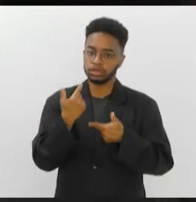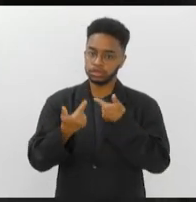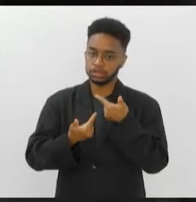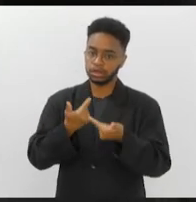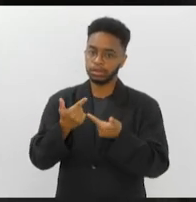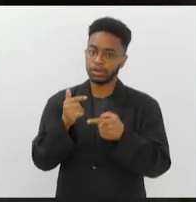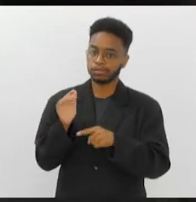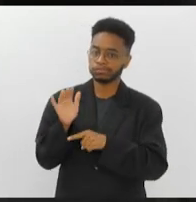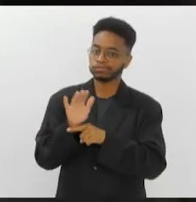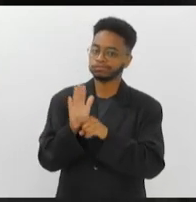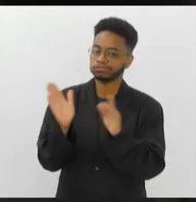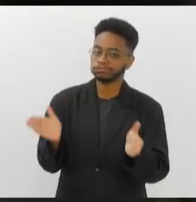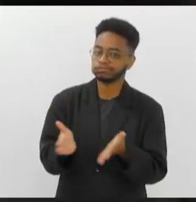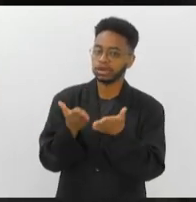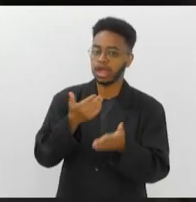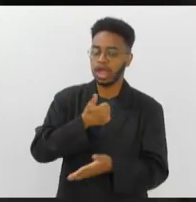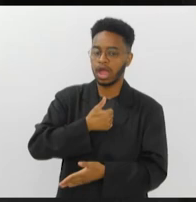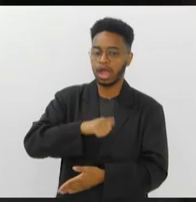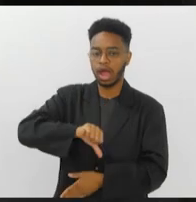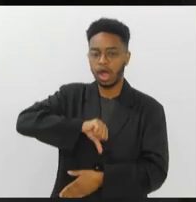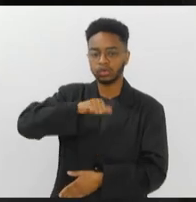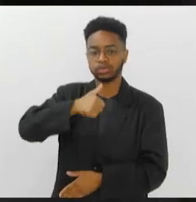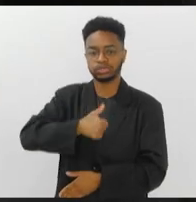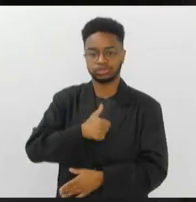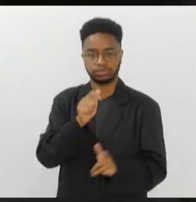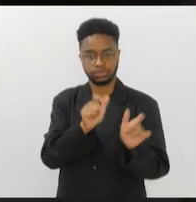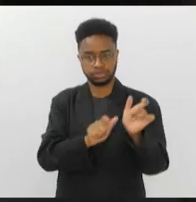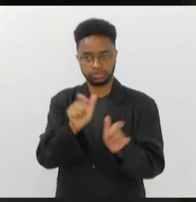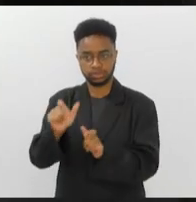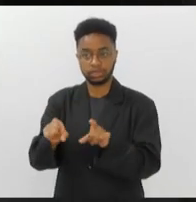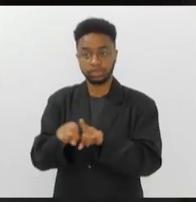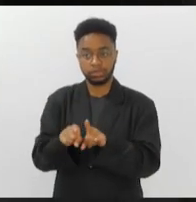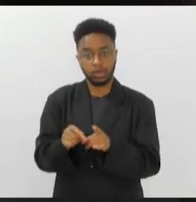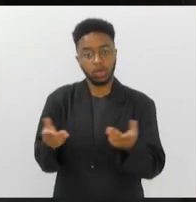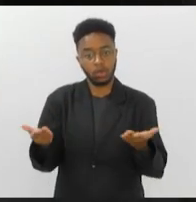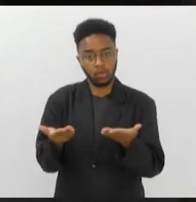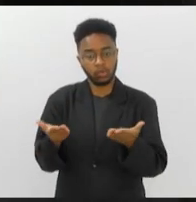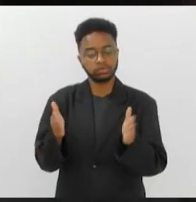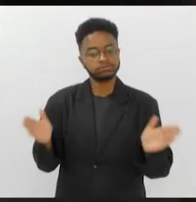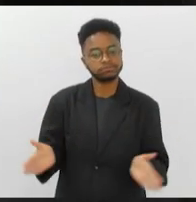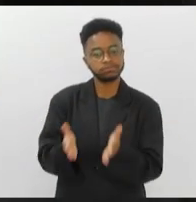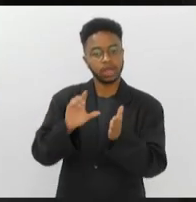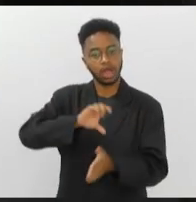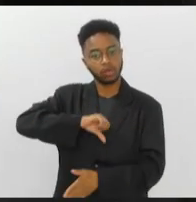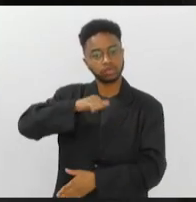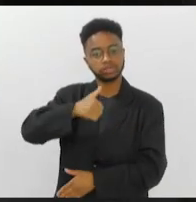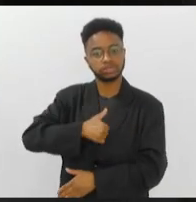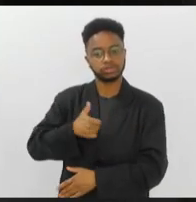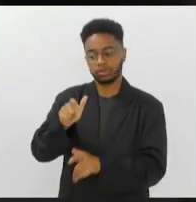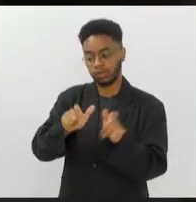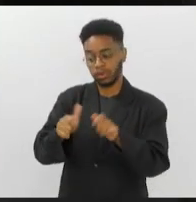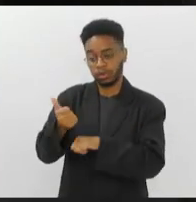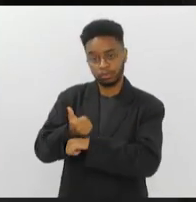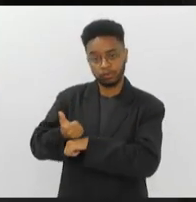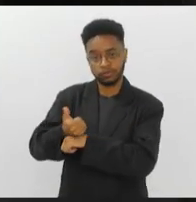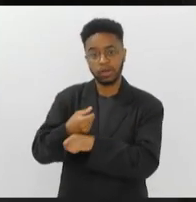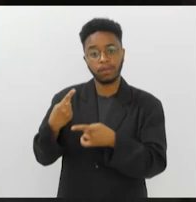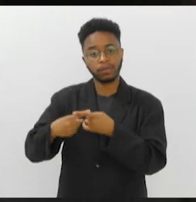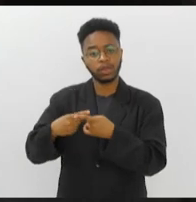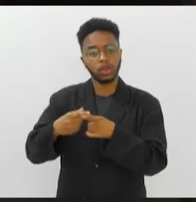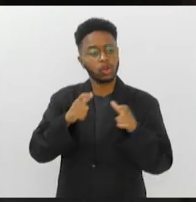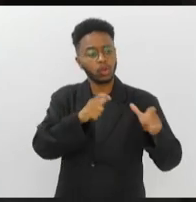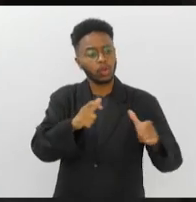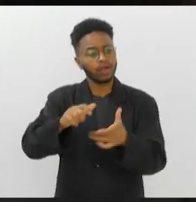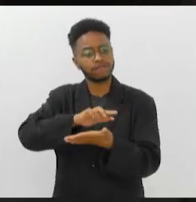autoestima dos usuários e trabalhamos hoje com a autoestima dos profissionais, porque nós estamos perguntando a todo lugar que nós vamos,